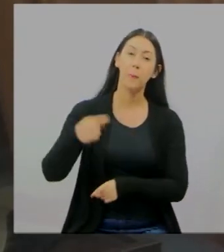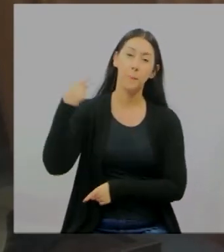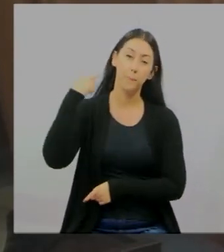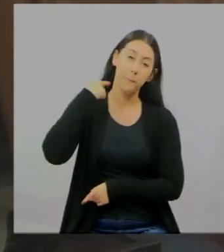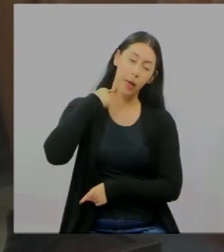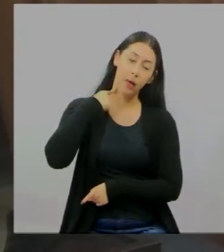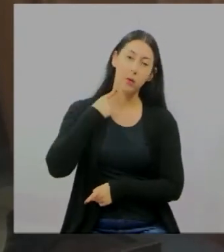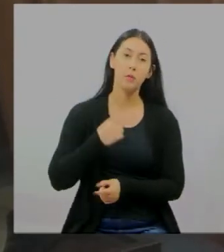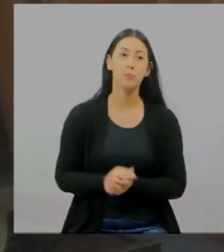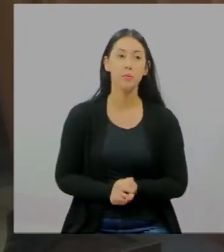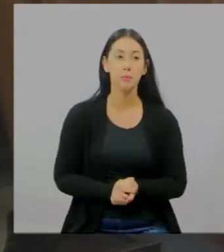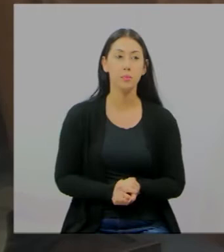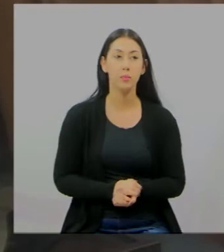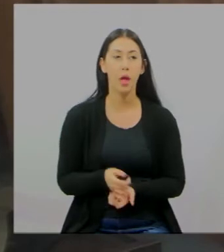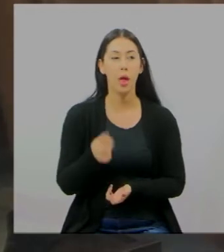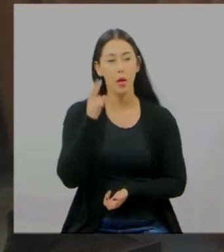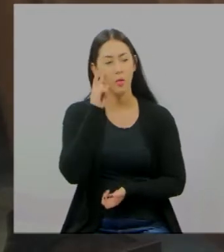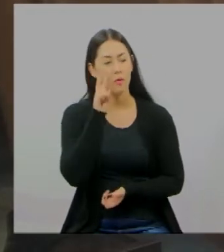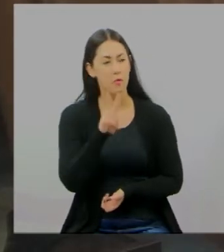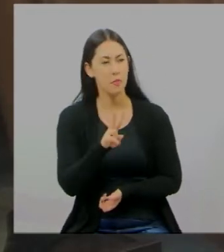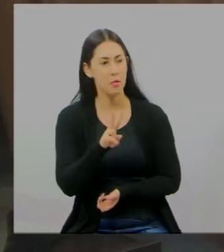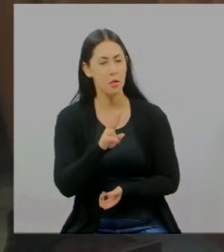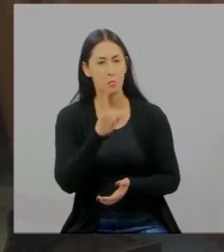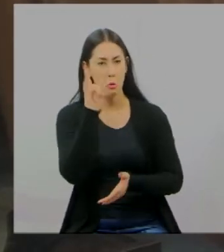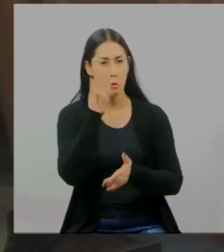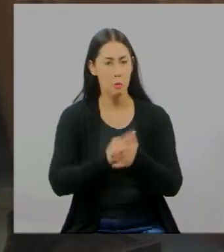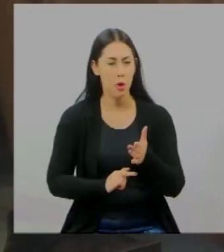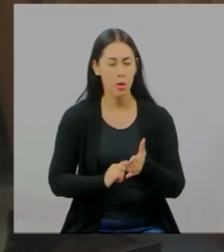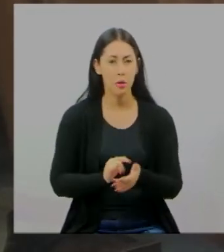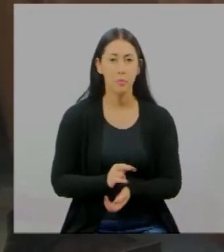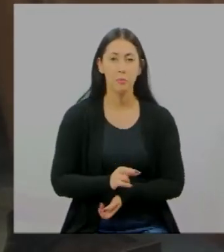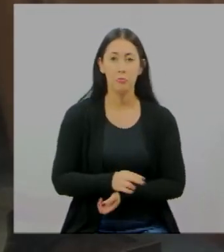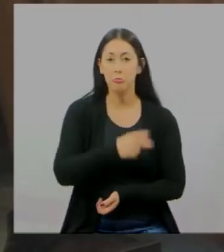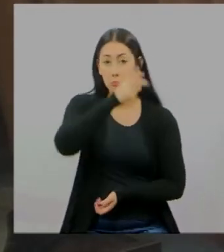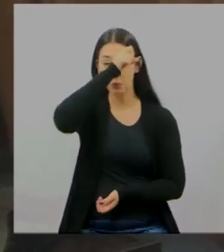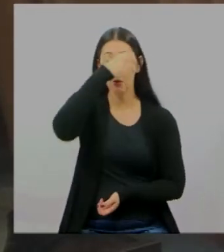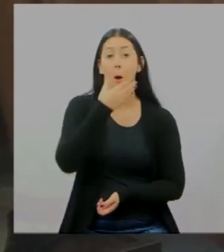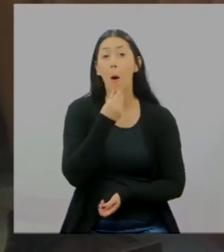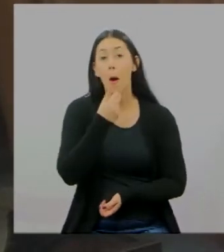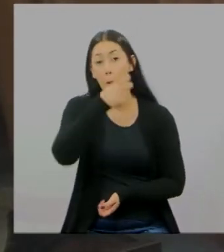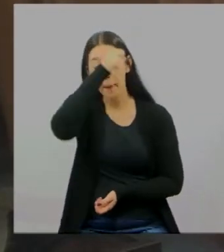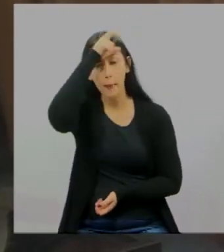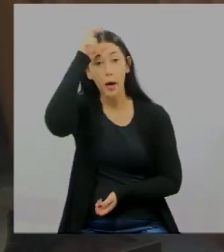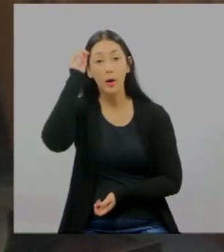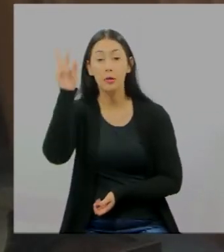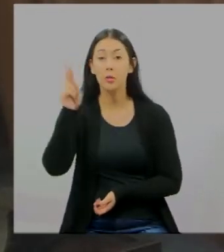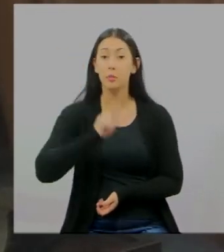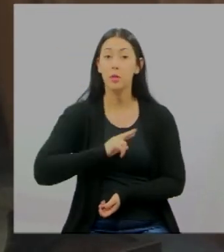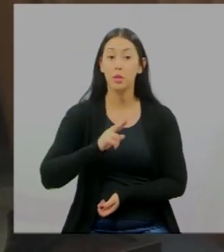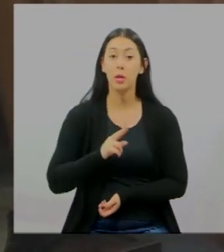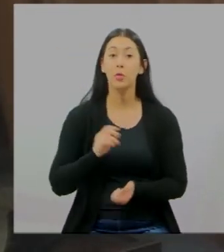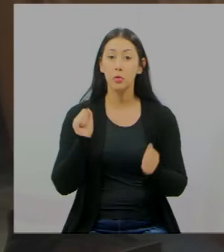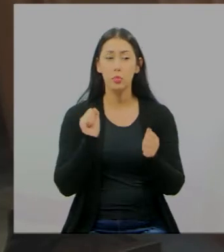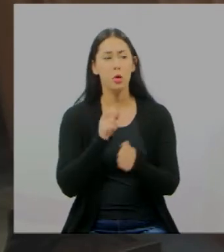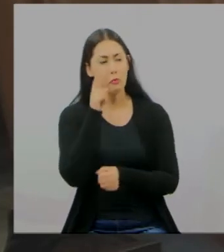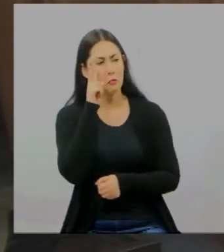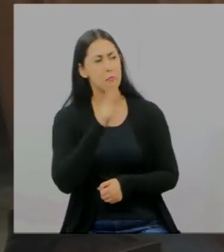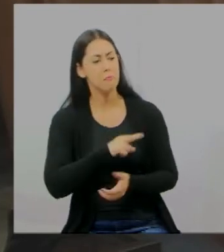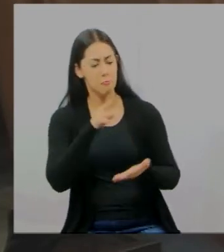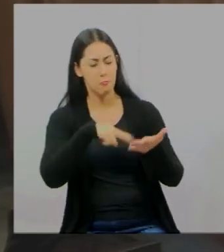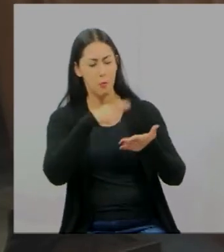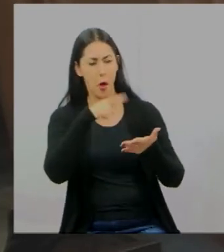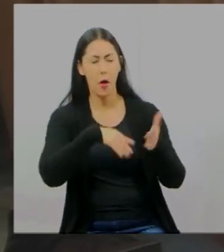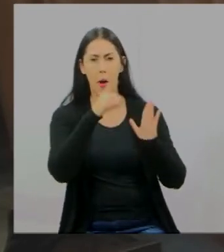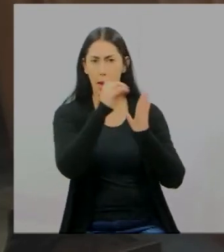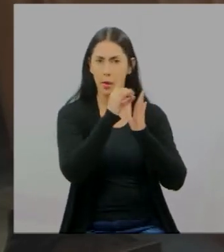saiu registrado, número 47, a resposta do prefeito, que ele iria acompanhar os decretos e as ações que vêm